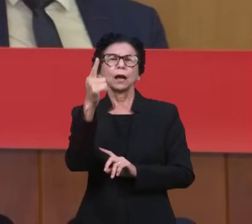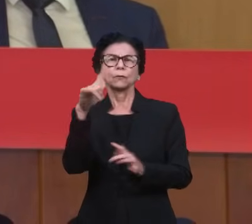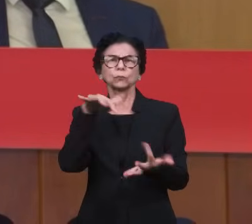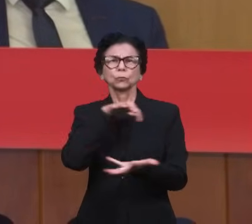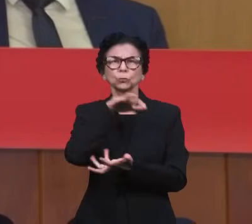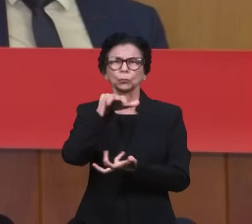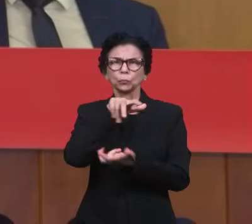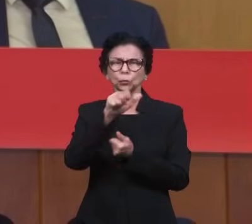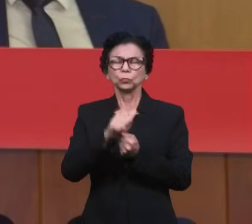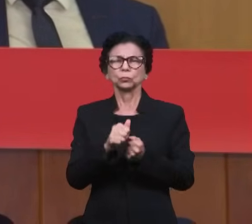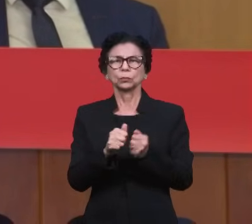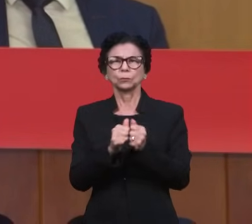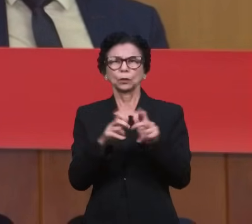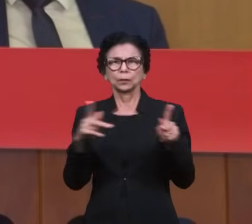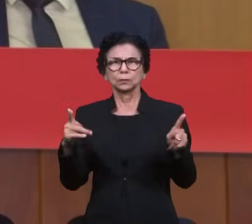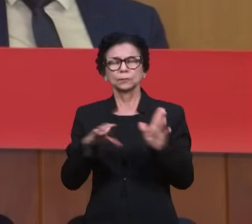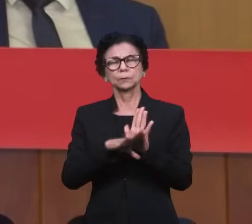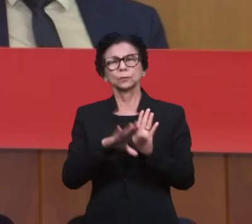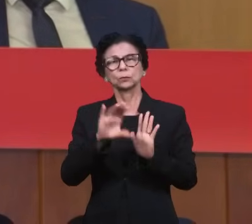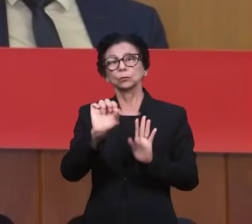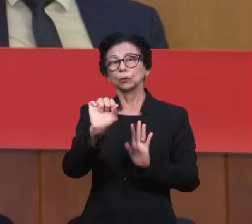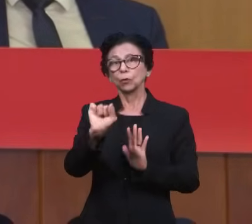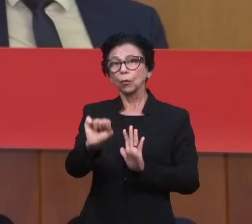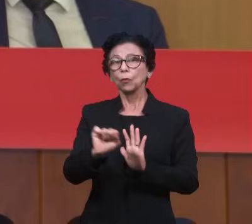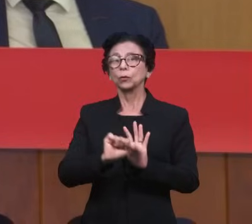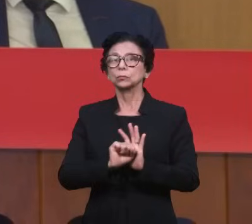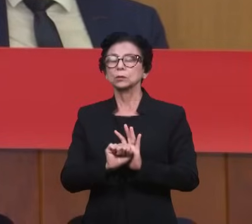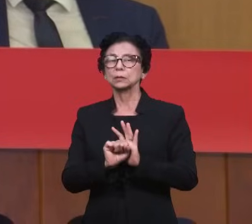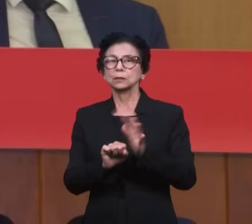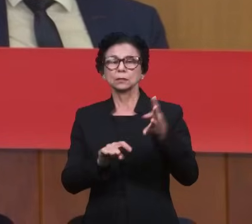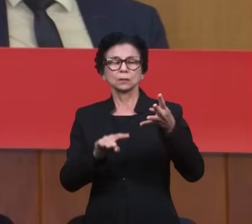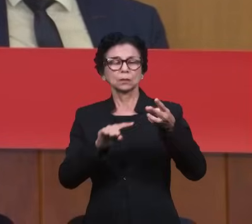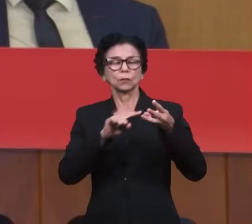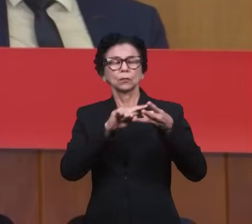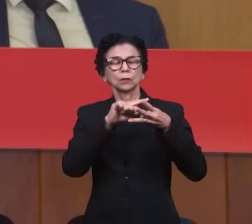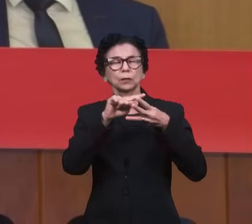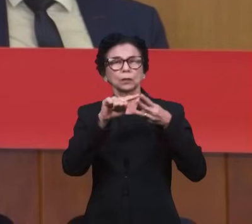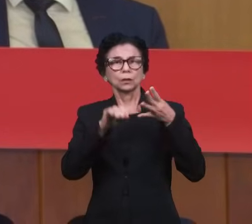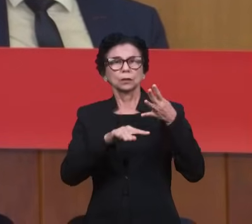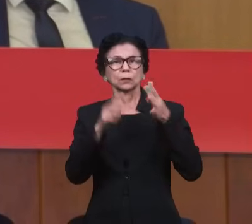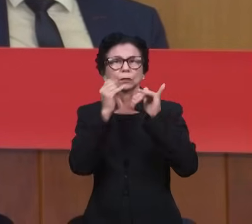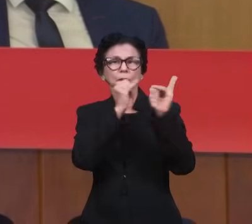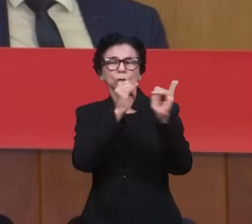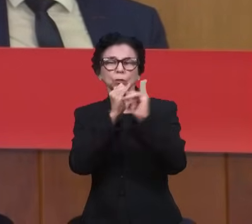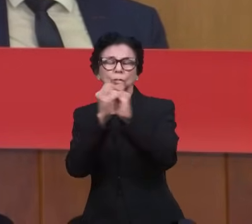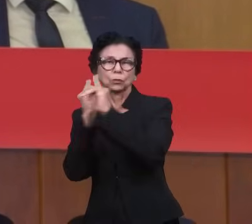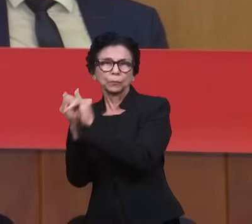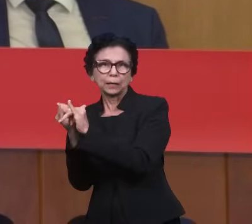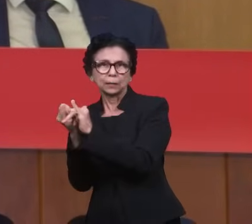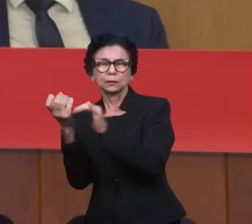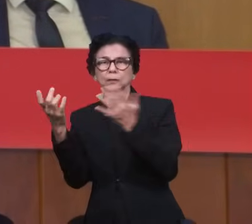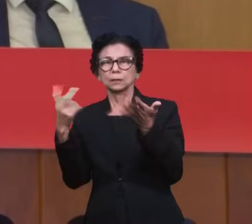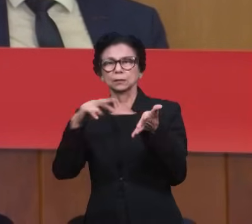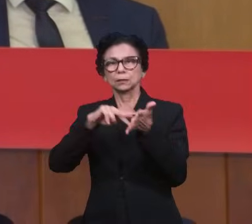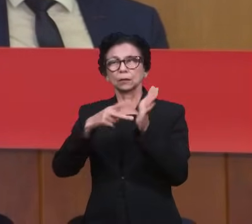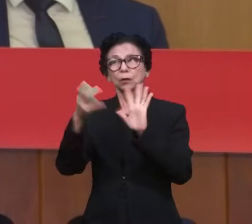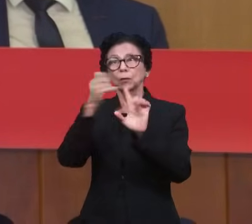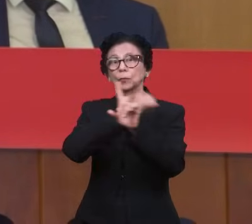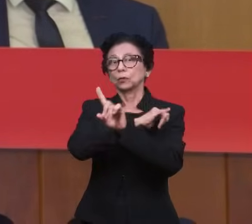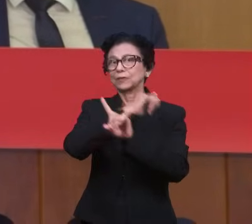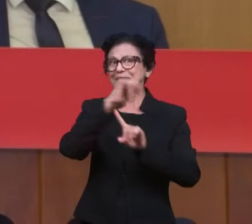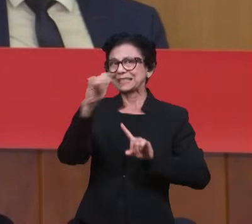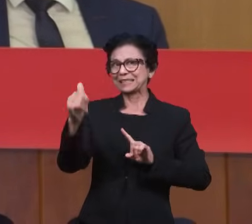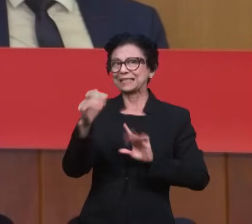capítulo 8, que são os toques das trombetas. O texto mostra uma ocorrência dramática, é